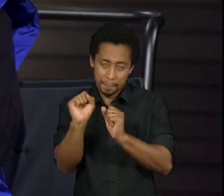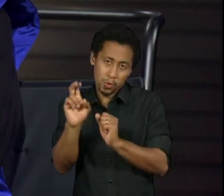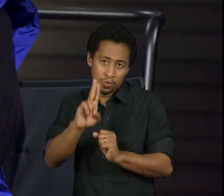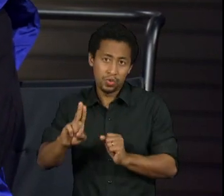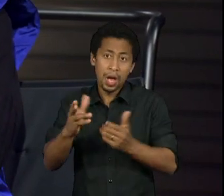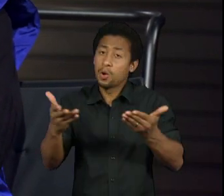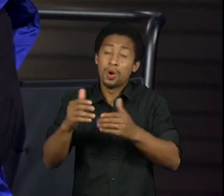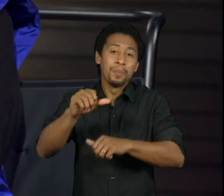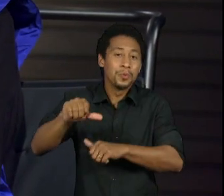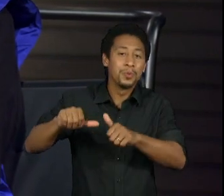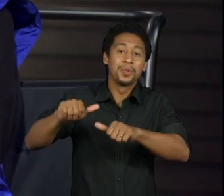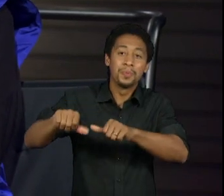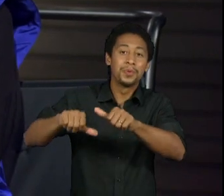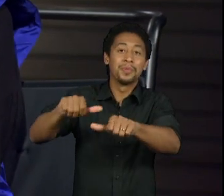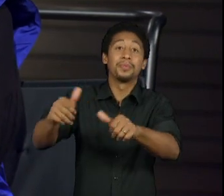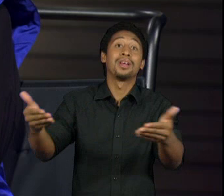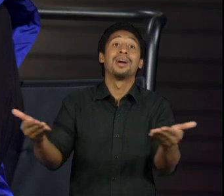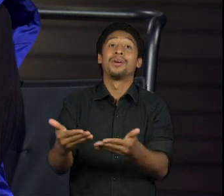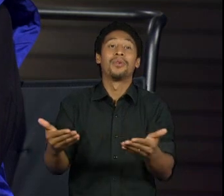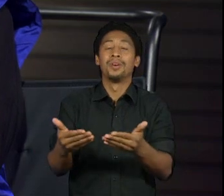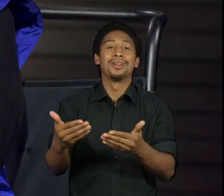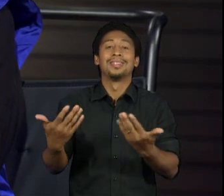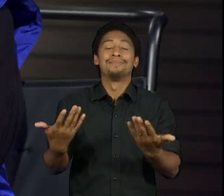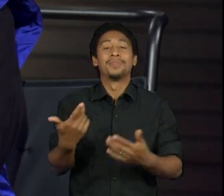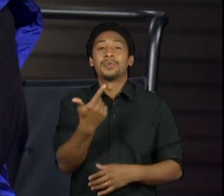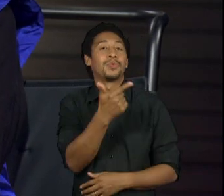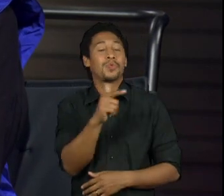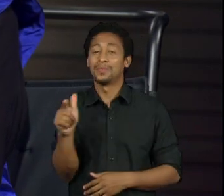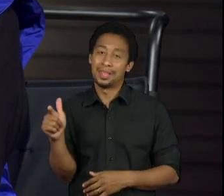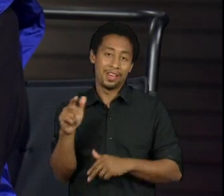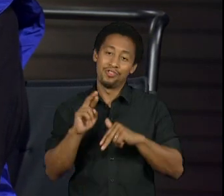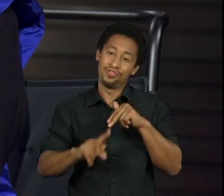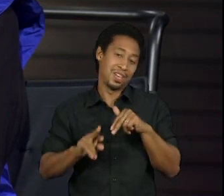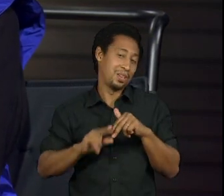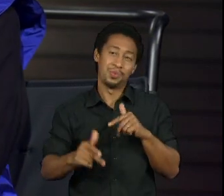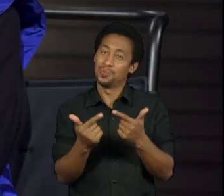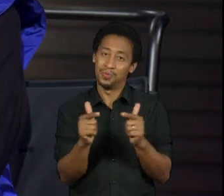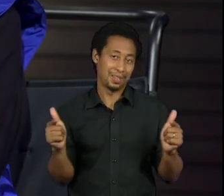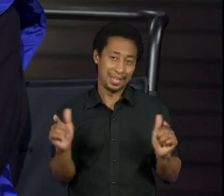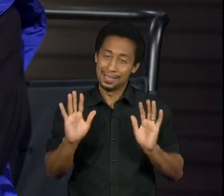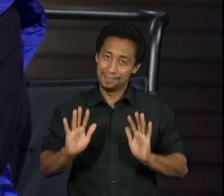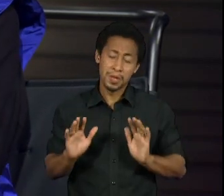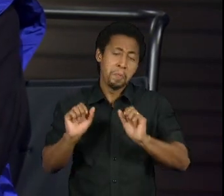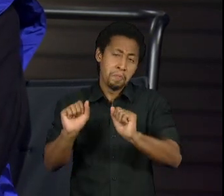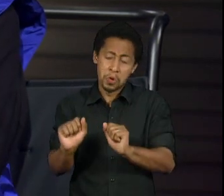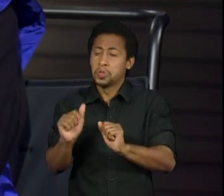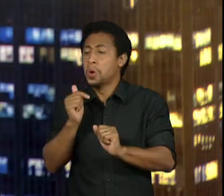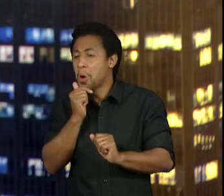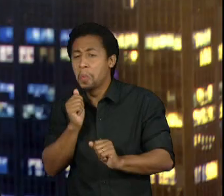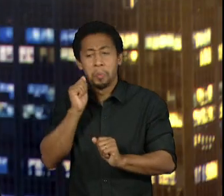que as pessoas podem usar, homens e mulheres podem usar as mesmas peças, voltamos ao começo do